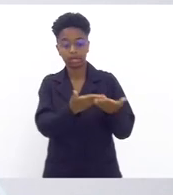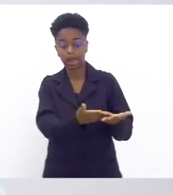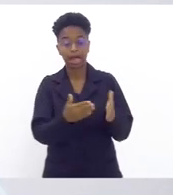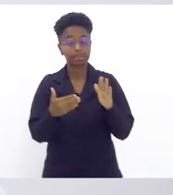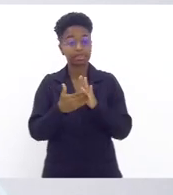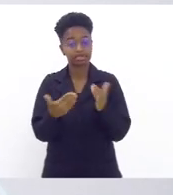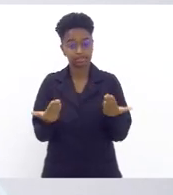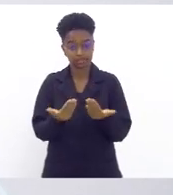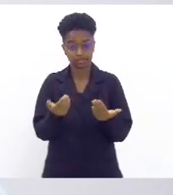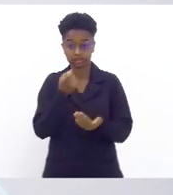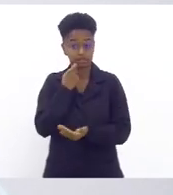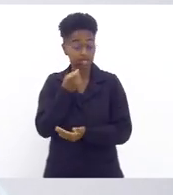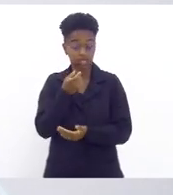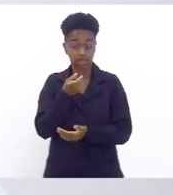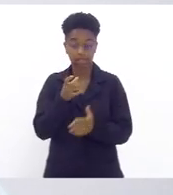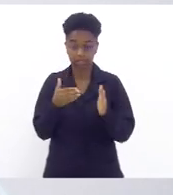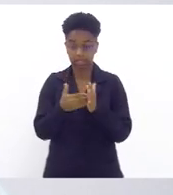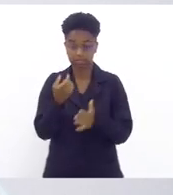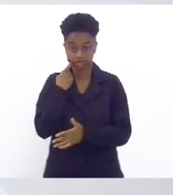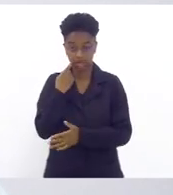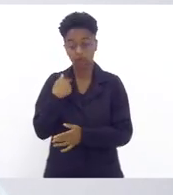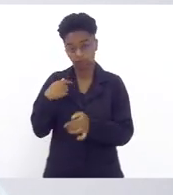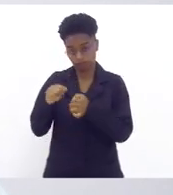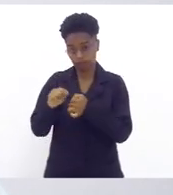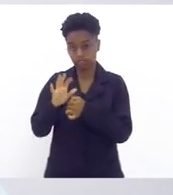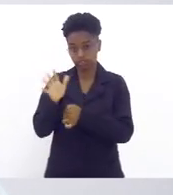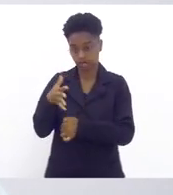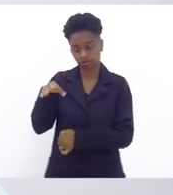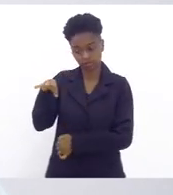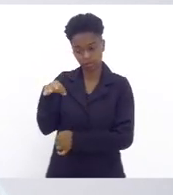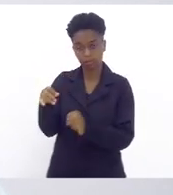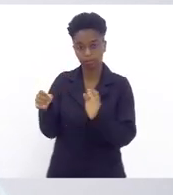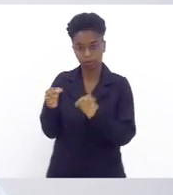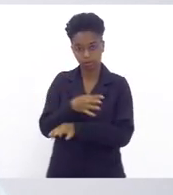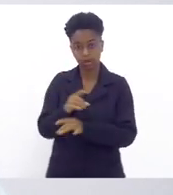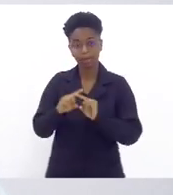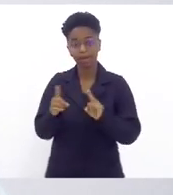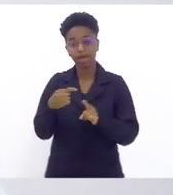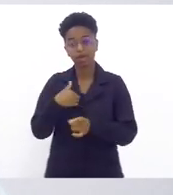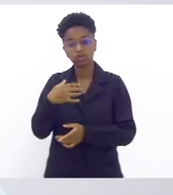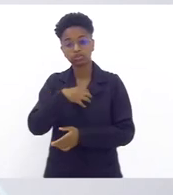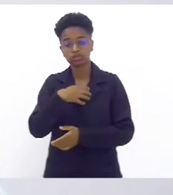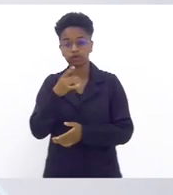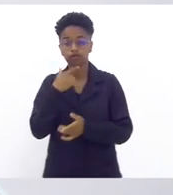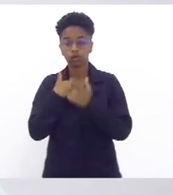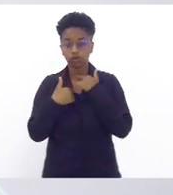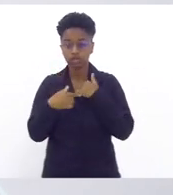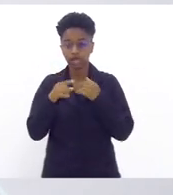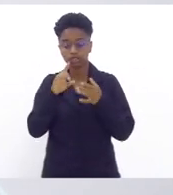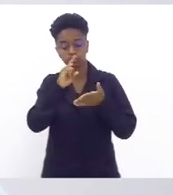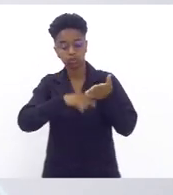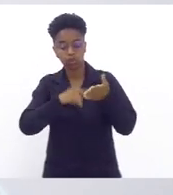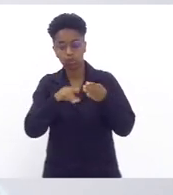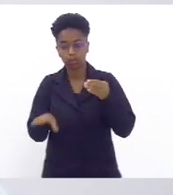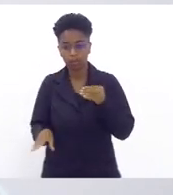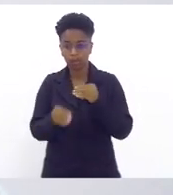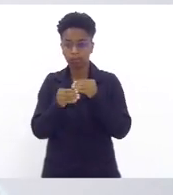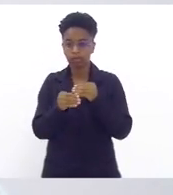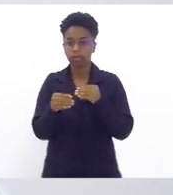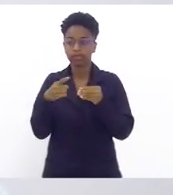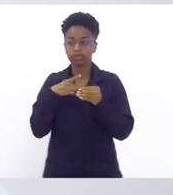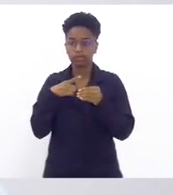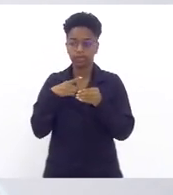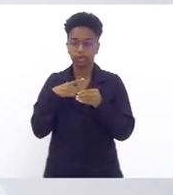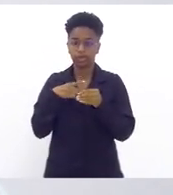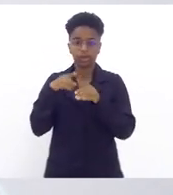de fato eu fiz o Aldo só que eu senti necessidade de fazer uma documentação complementar que é vendo os históricos